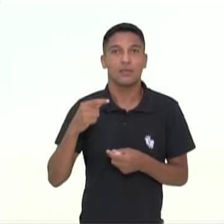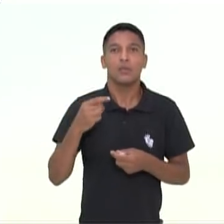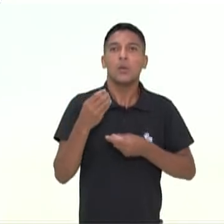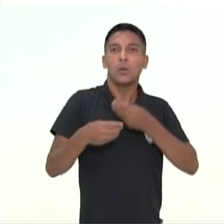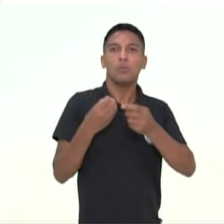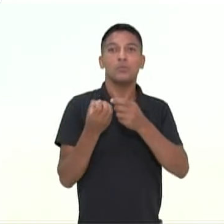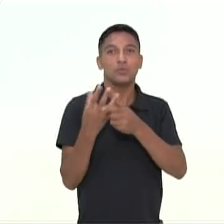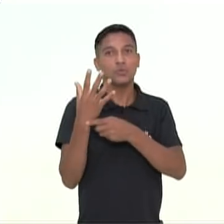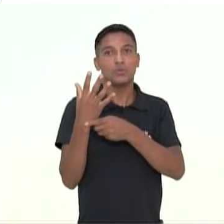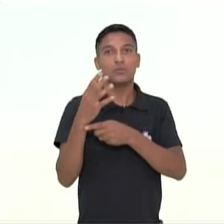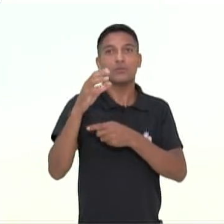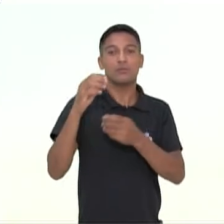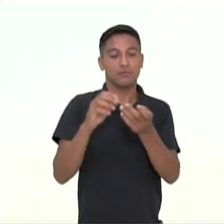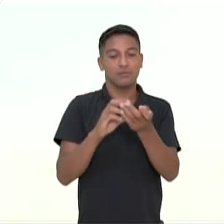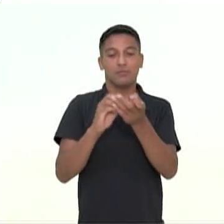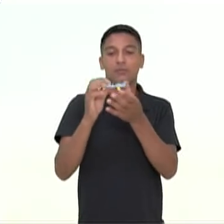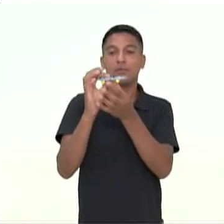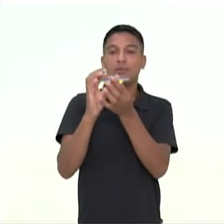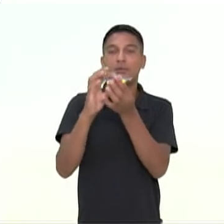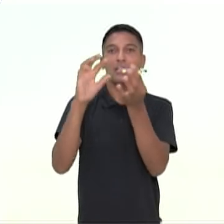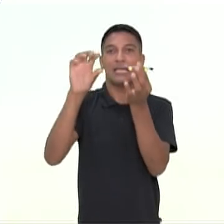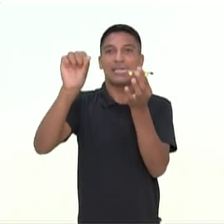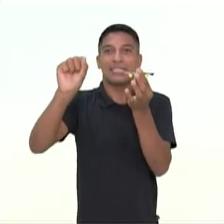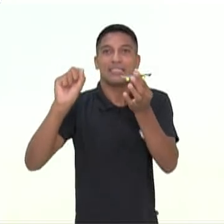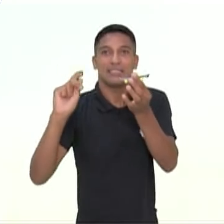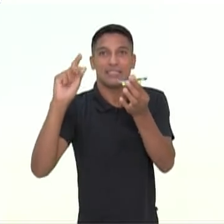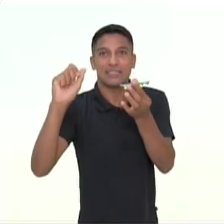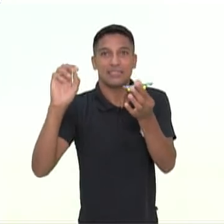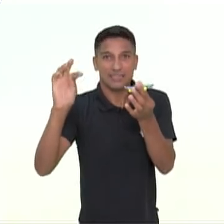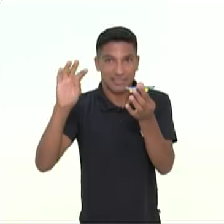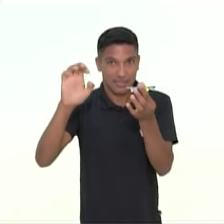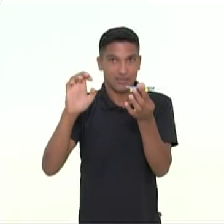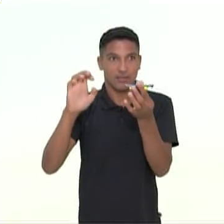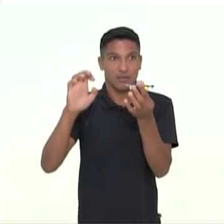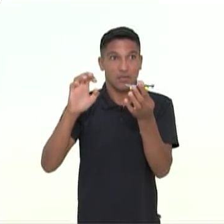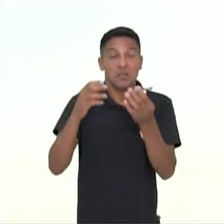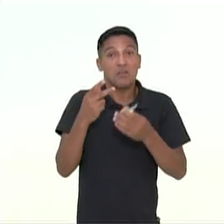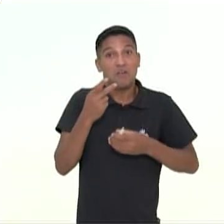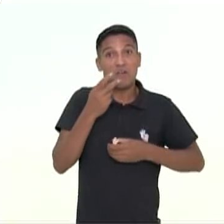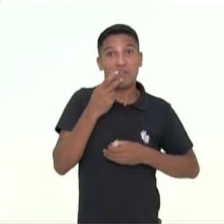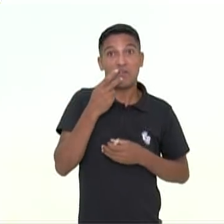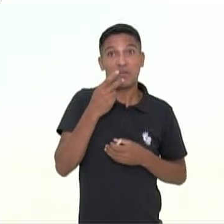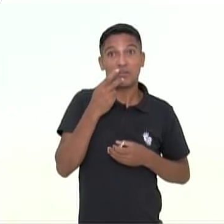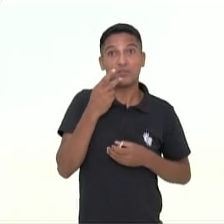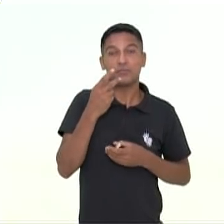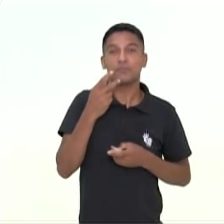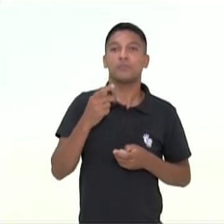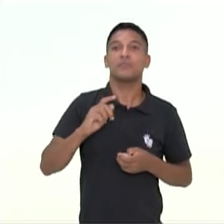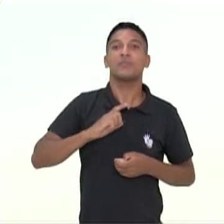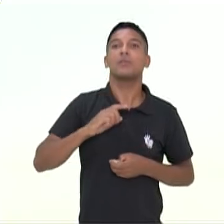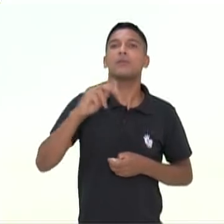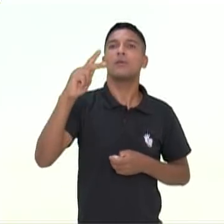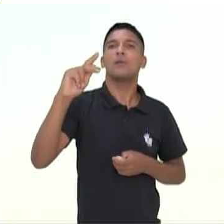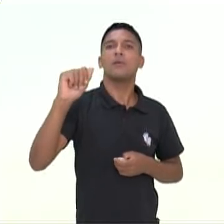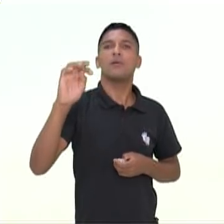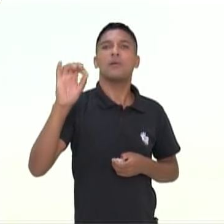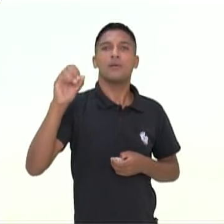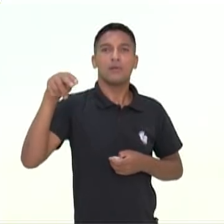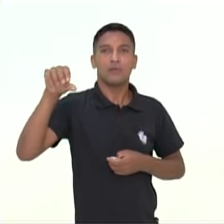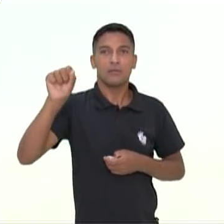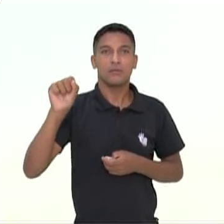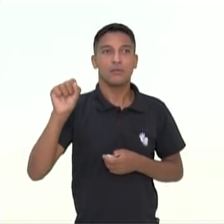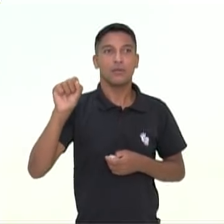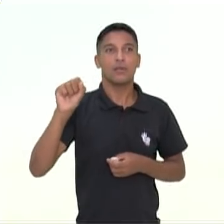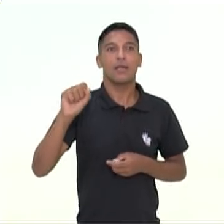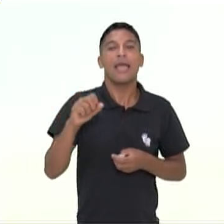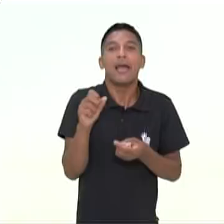cujas rodas eram presas em caixotes ou pranchas de madeira. As pessoas não andavam em pé, e sim com um